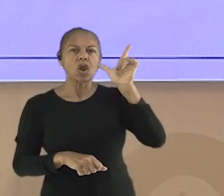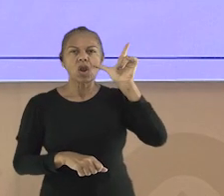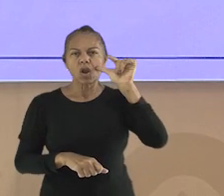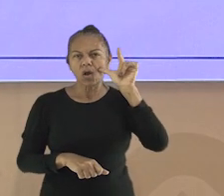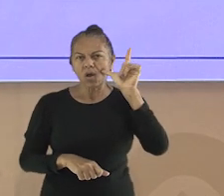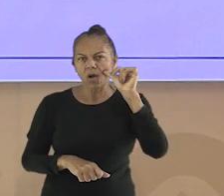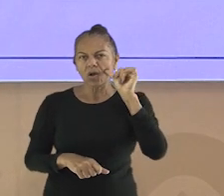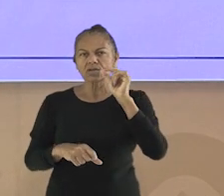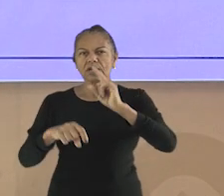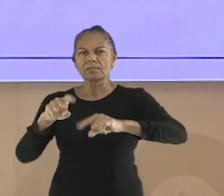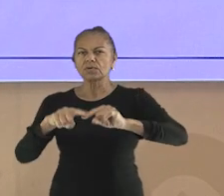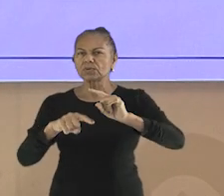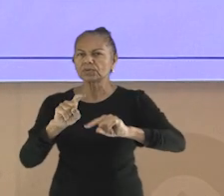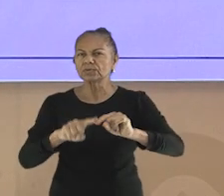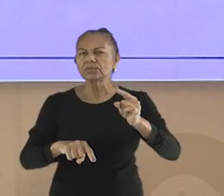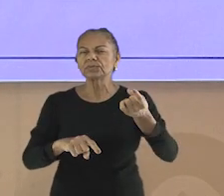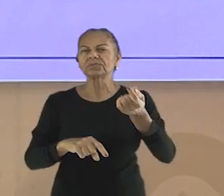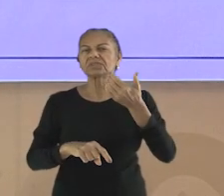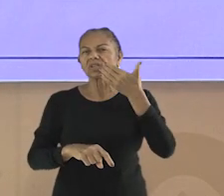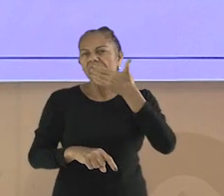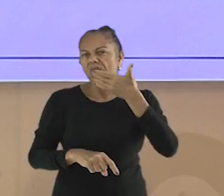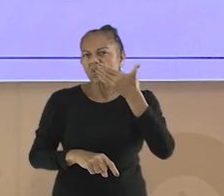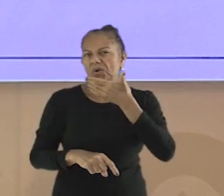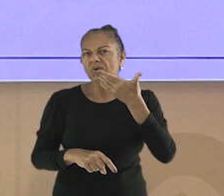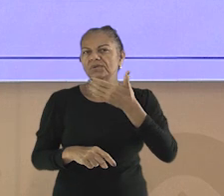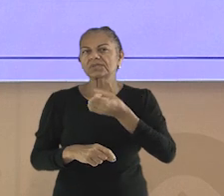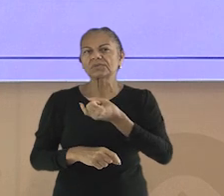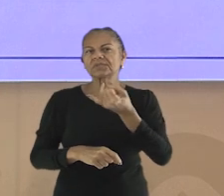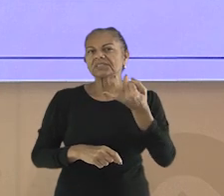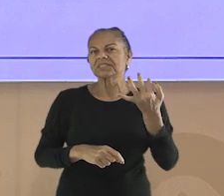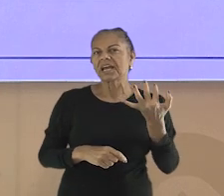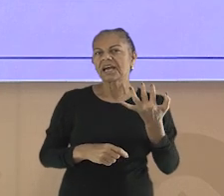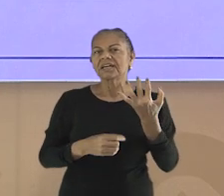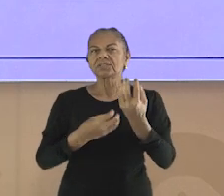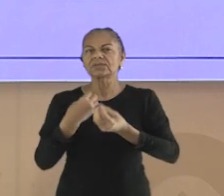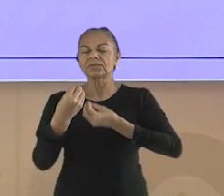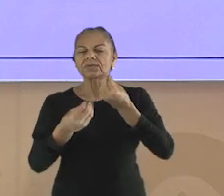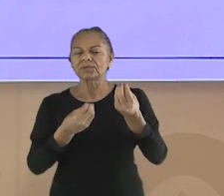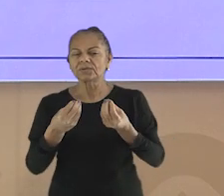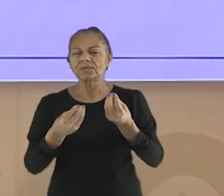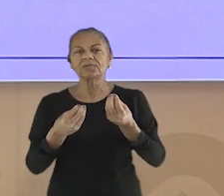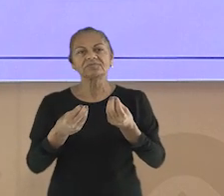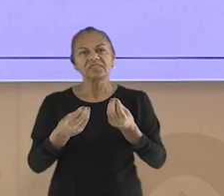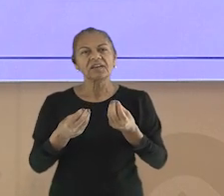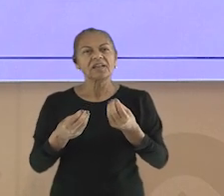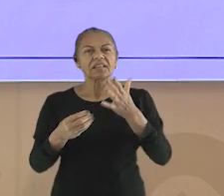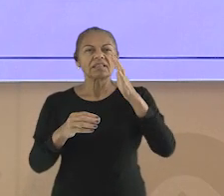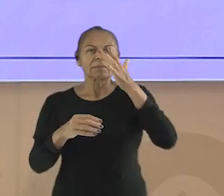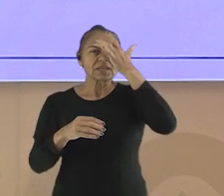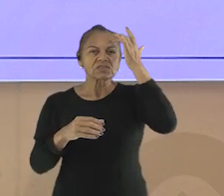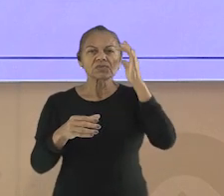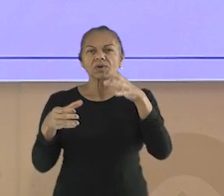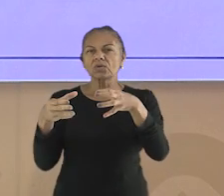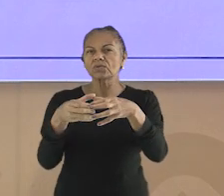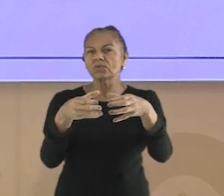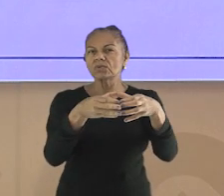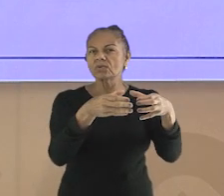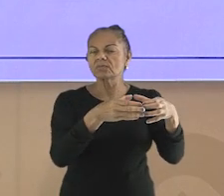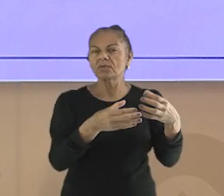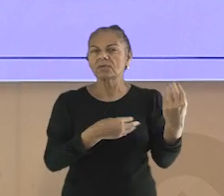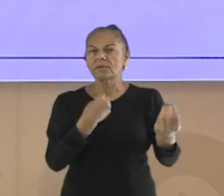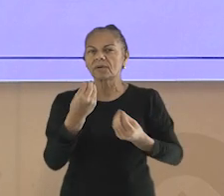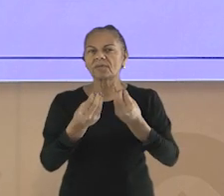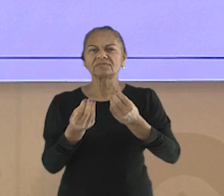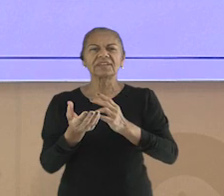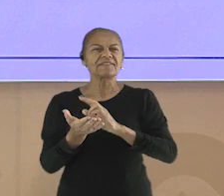loja, os doces preferidos de uma determinada turma, os animais de estimação de um grupo de pessoas e em